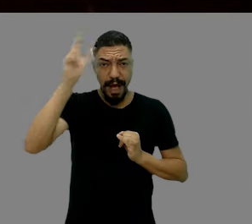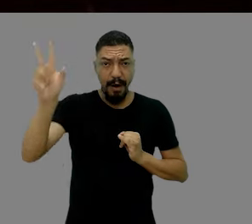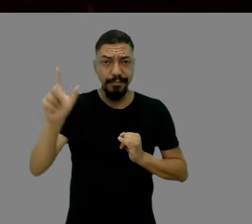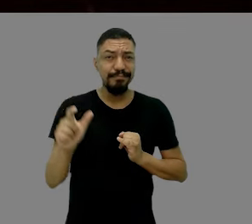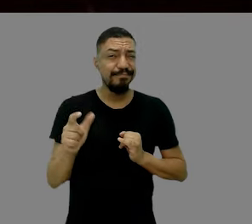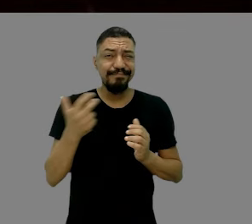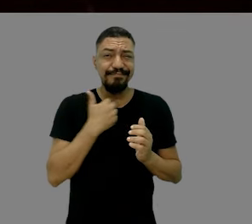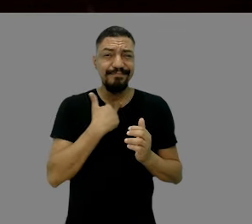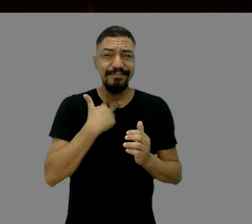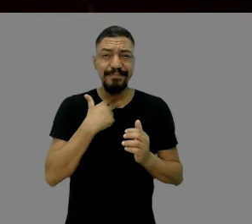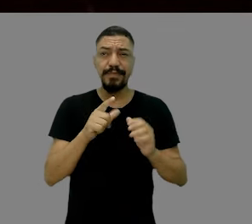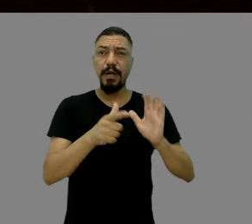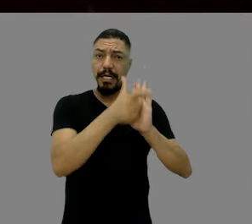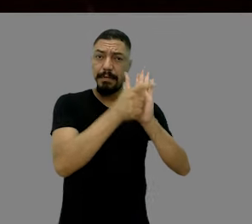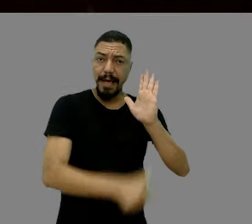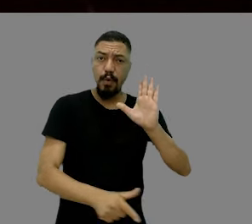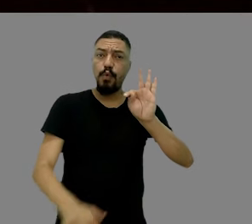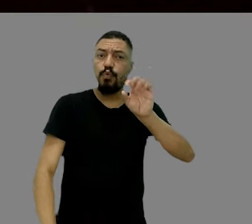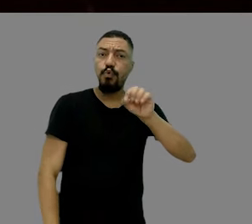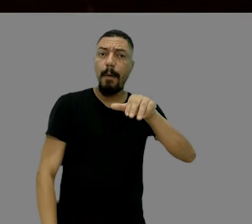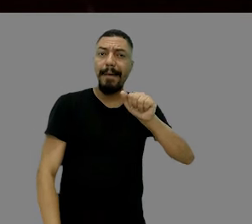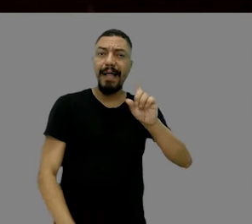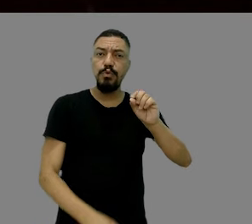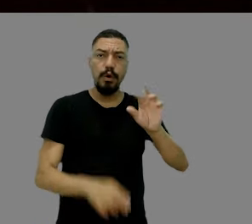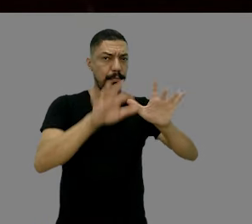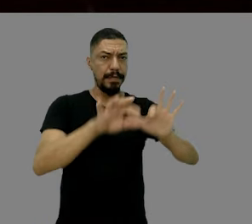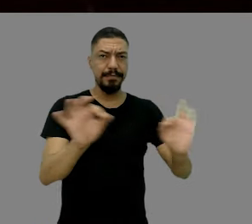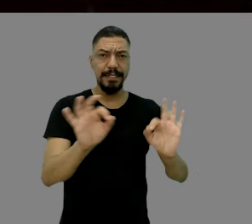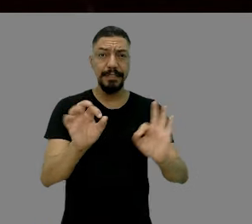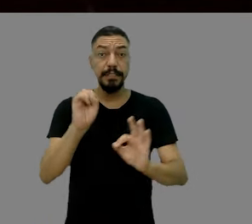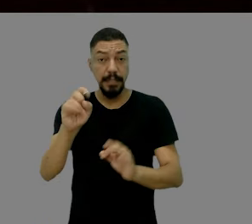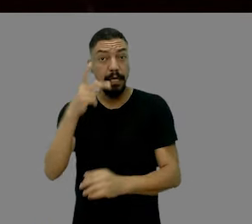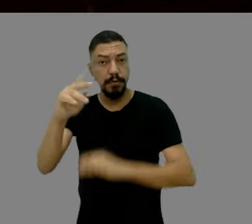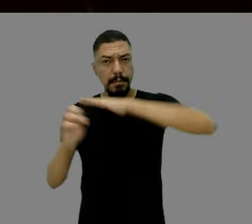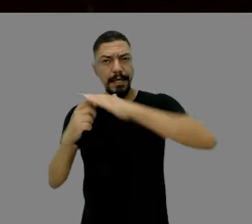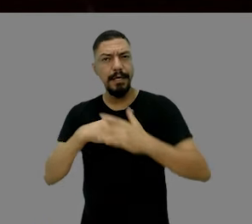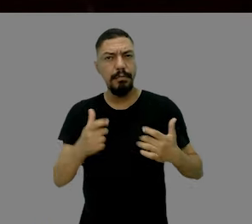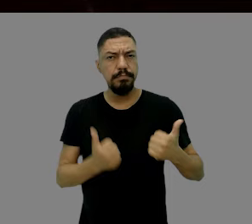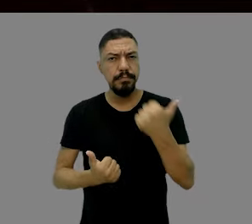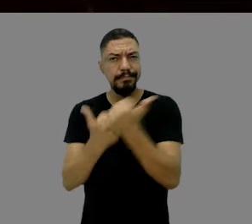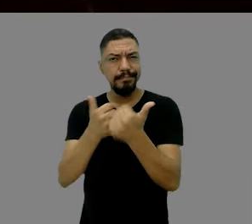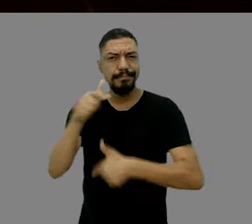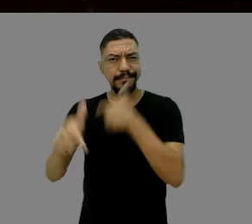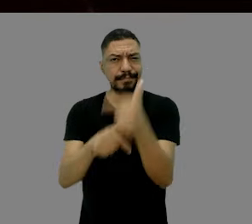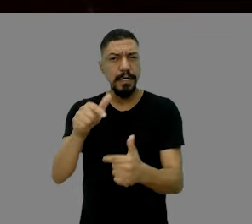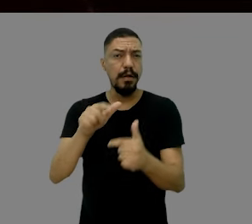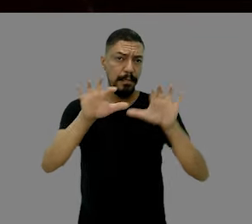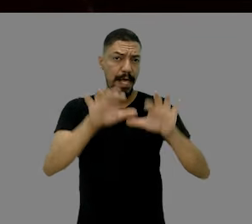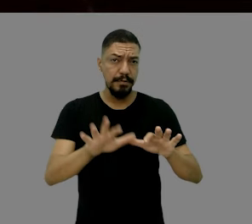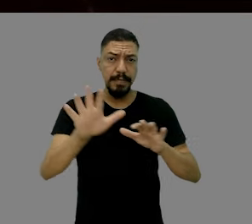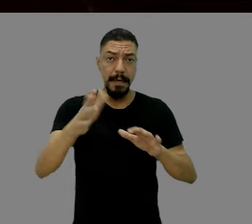excepcionalmente, porque é de mim. Se eu estivesse prestando serviço para a empresa de vocês, não, né? Deixo em branco.